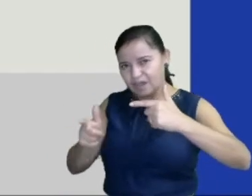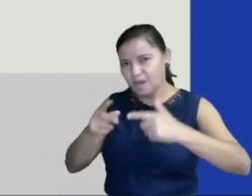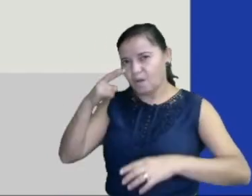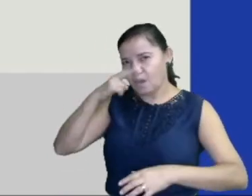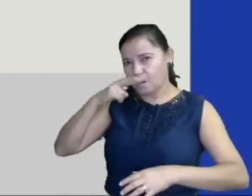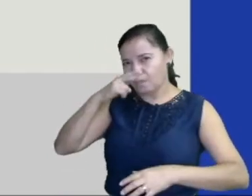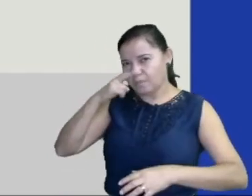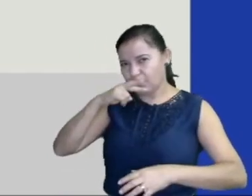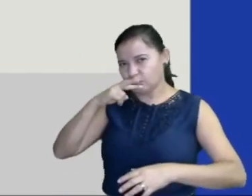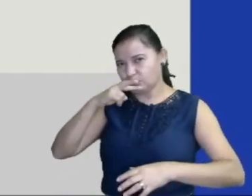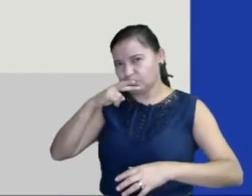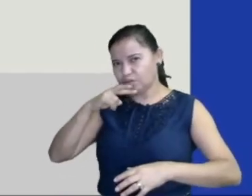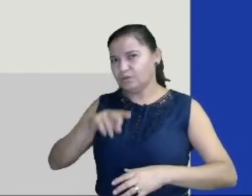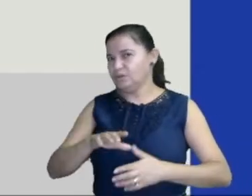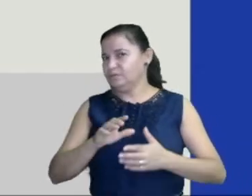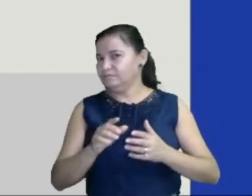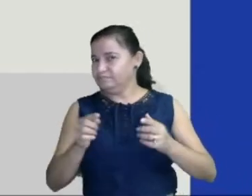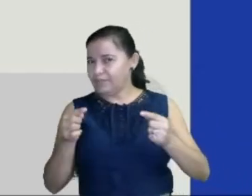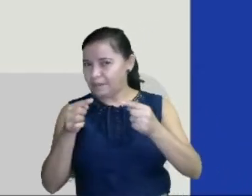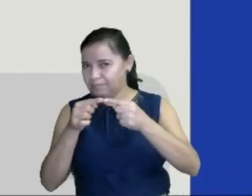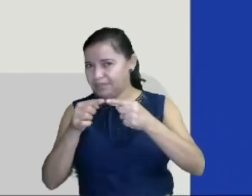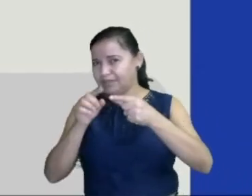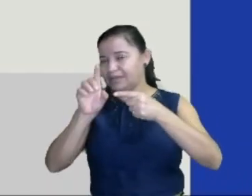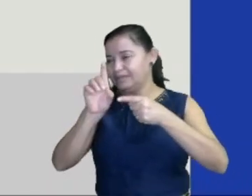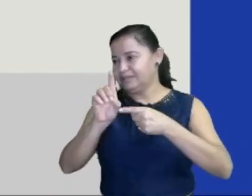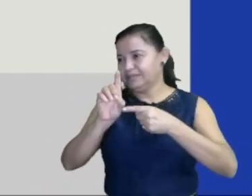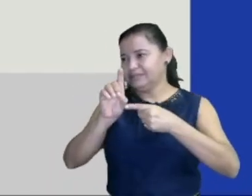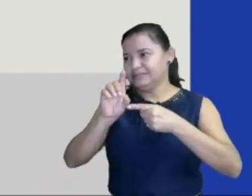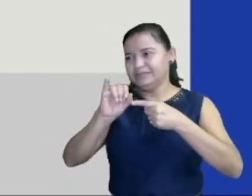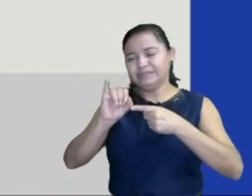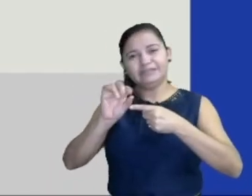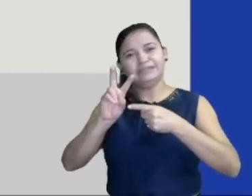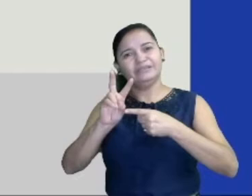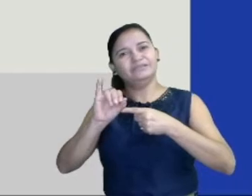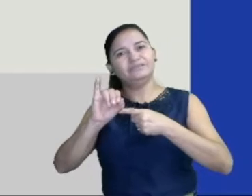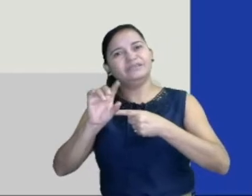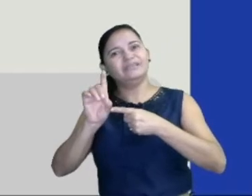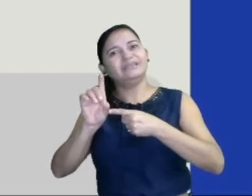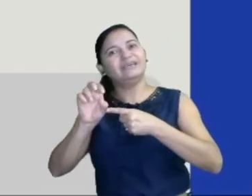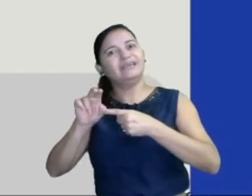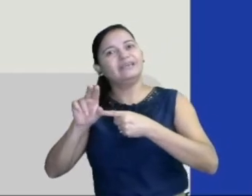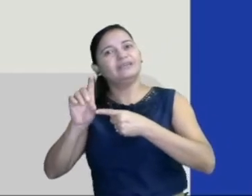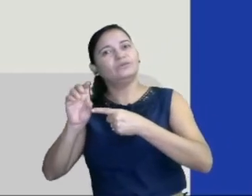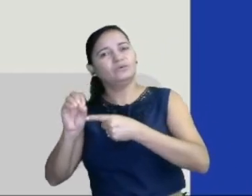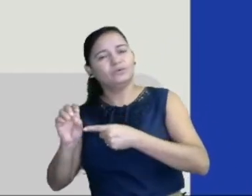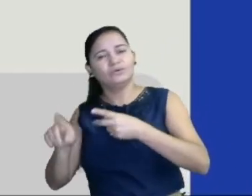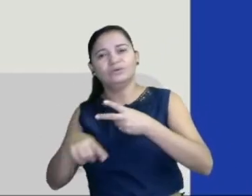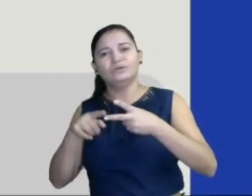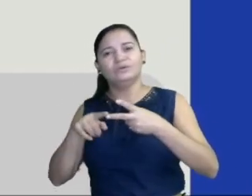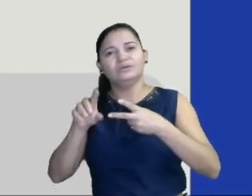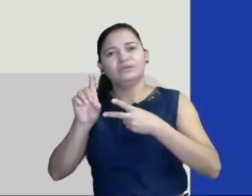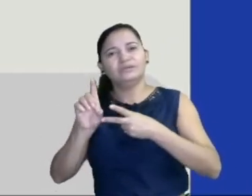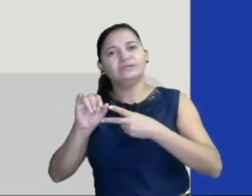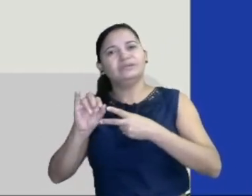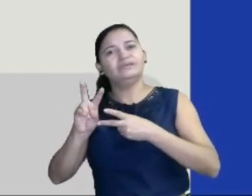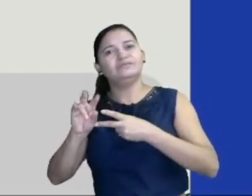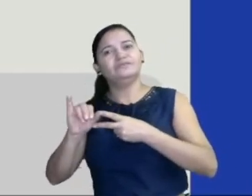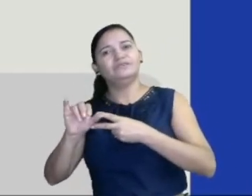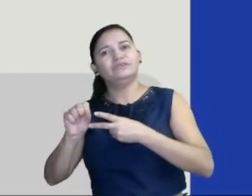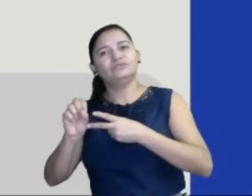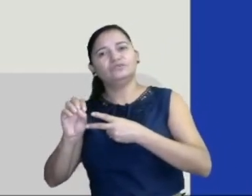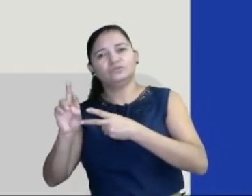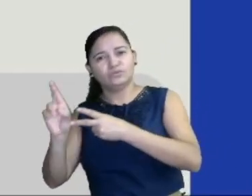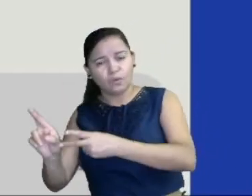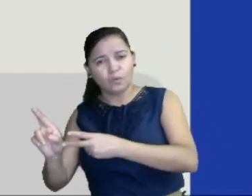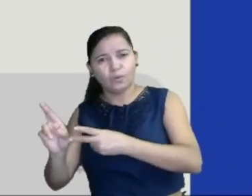do divisor Professor o que é isso múltiplos e divisores eu tenho o número que ele é múltiplo de outro por exemplo